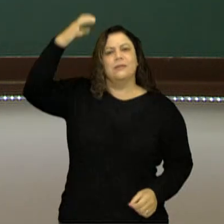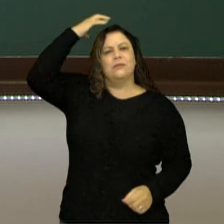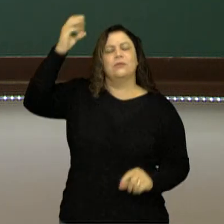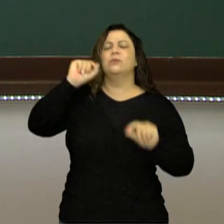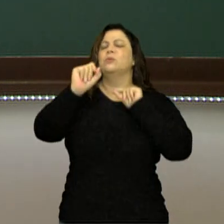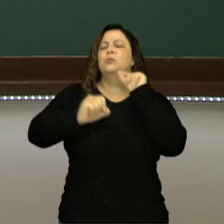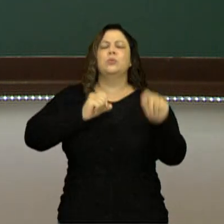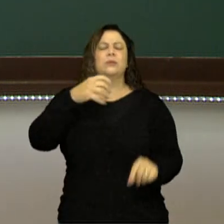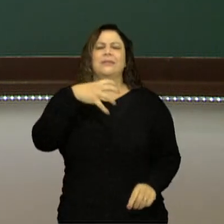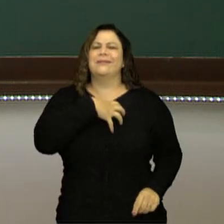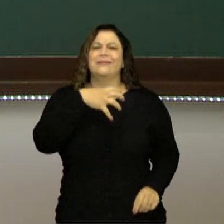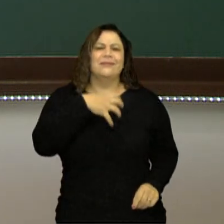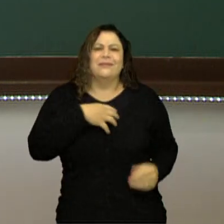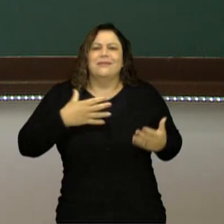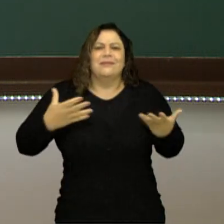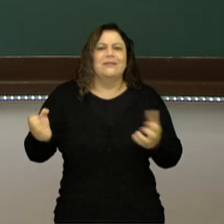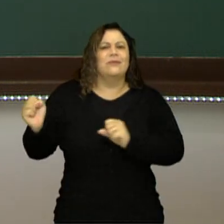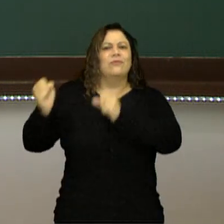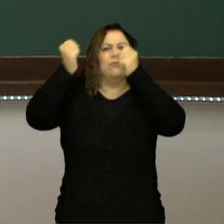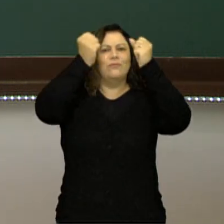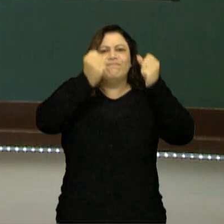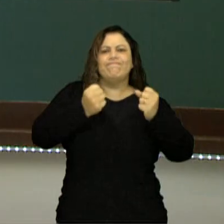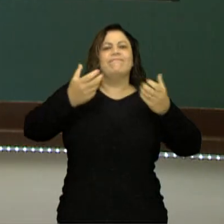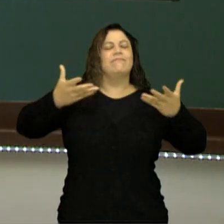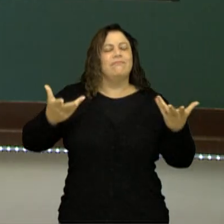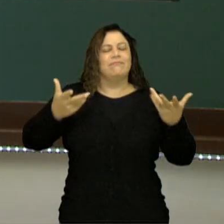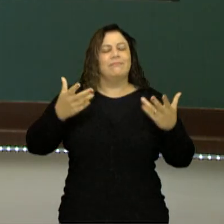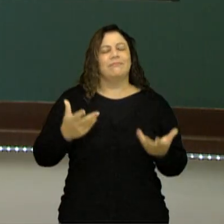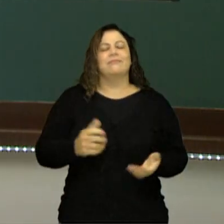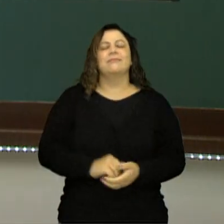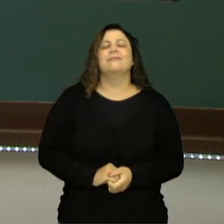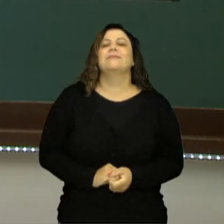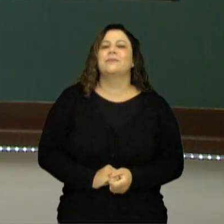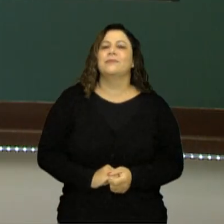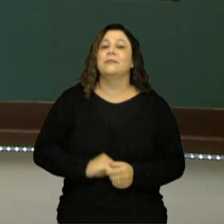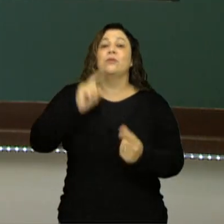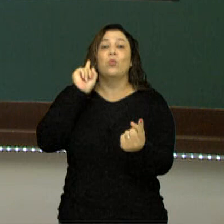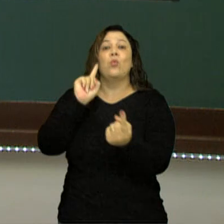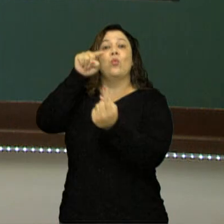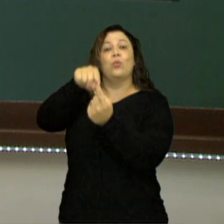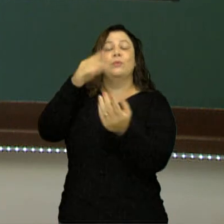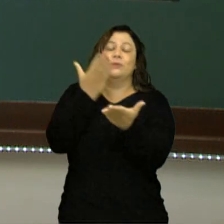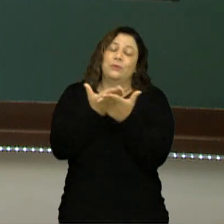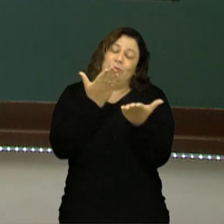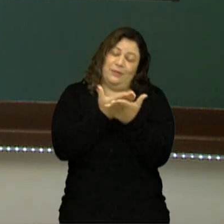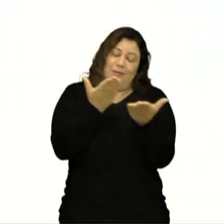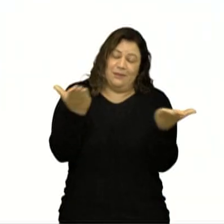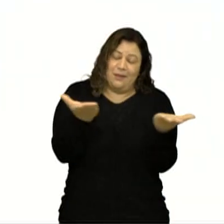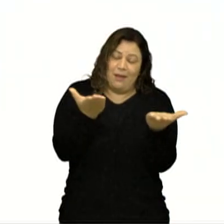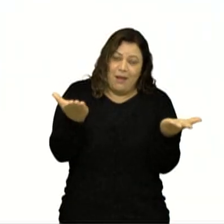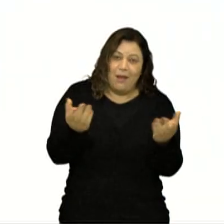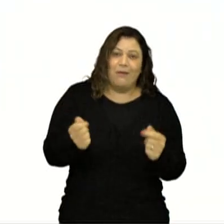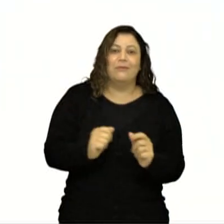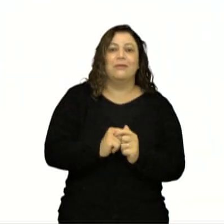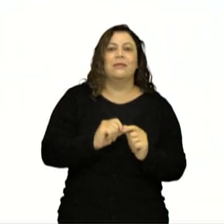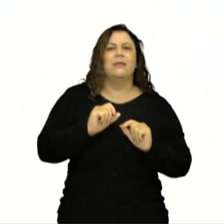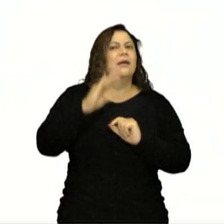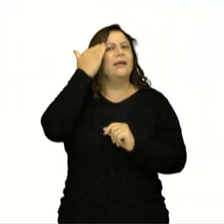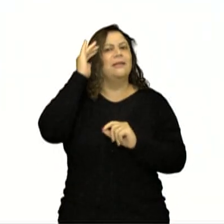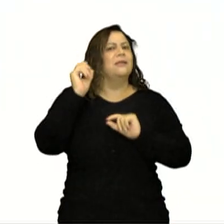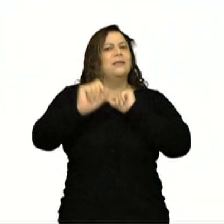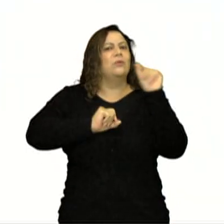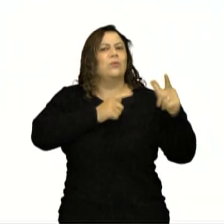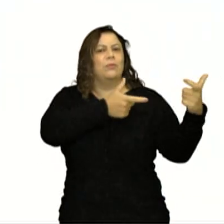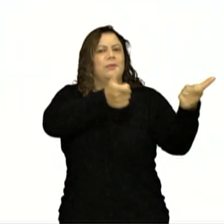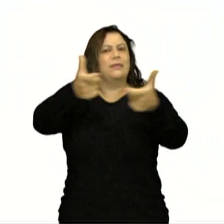poderiam fortalecer o poder do rei? Vamos para o objetivo da nossa aula? Compreender como a Guerra dos 100 Anos